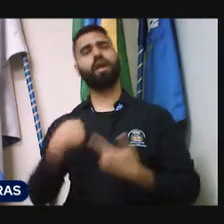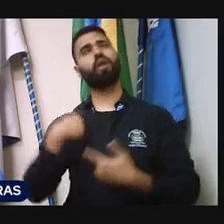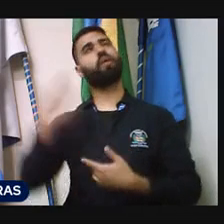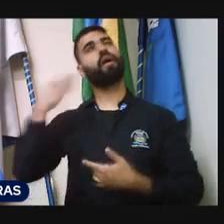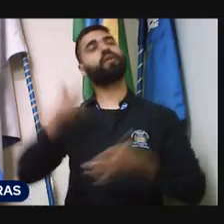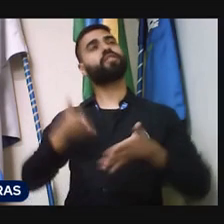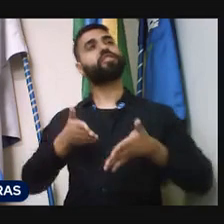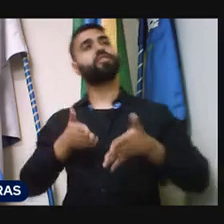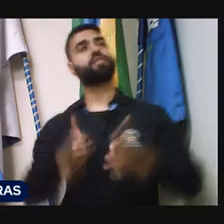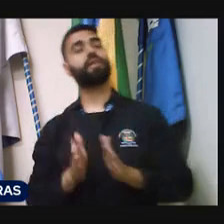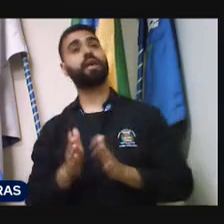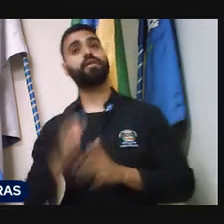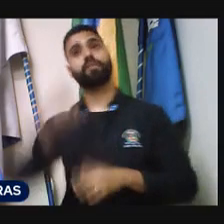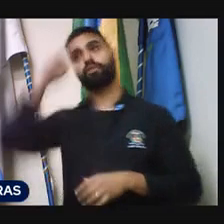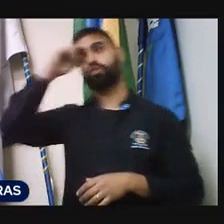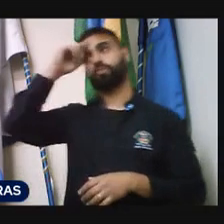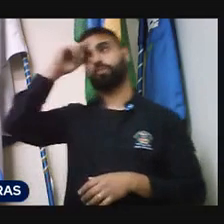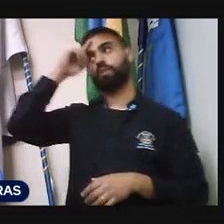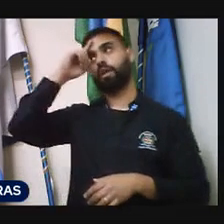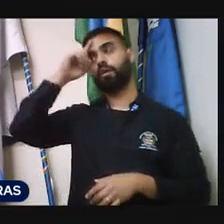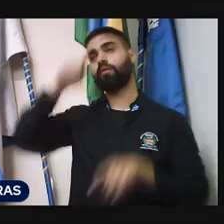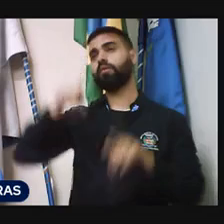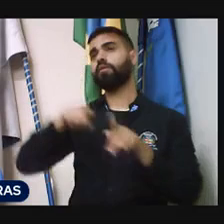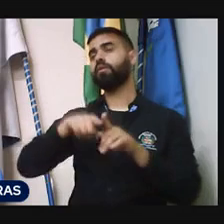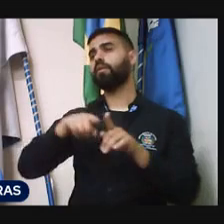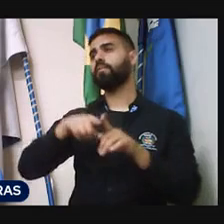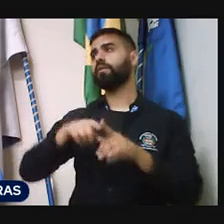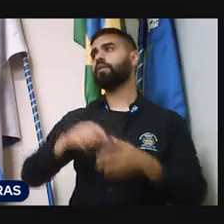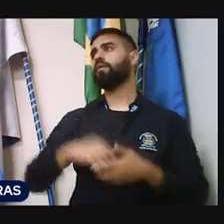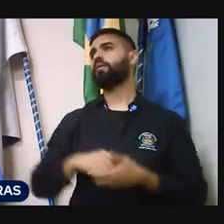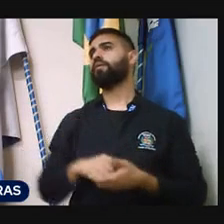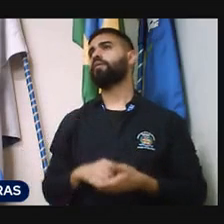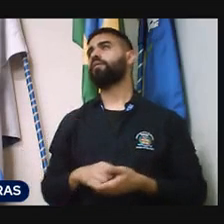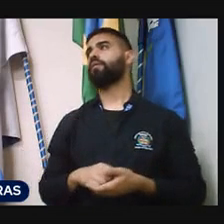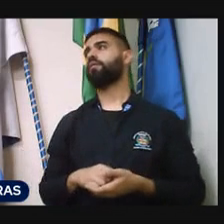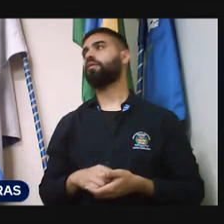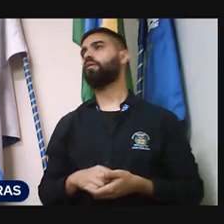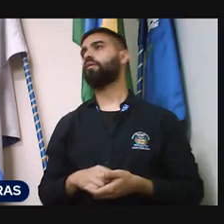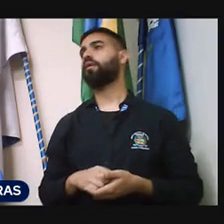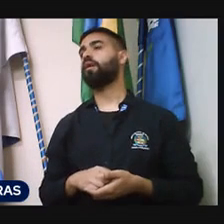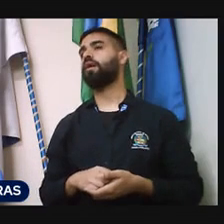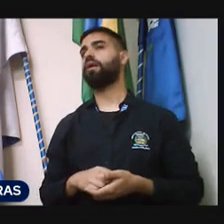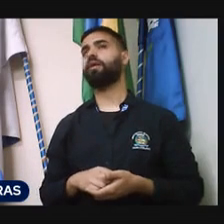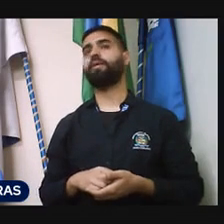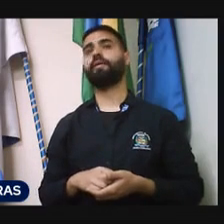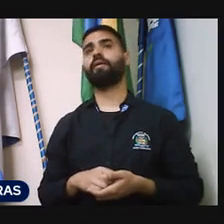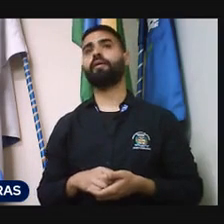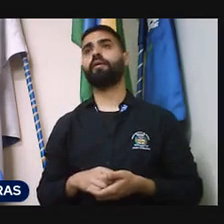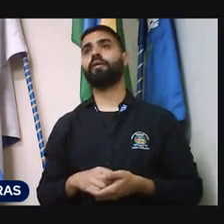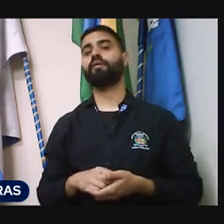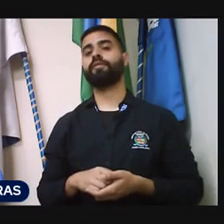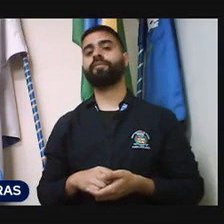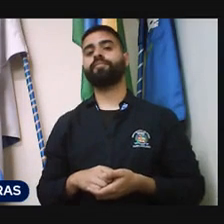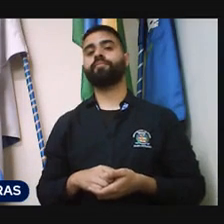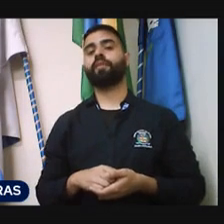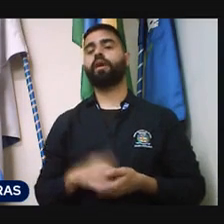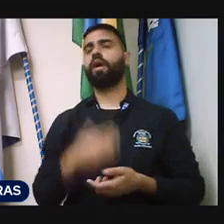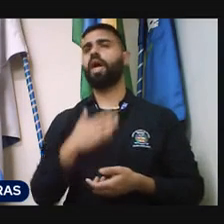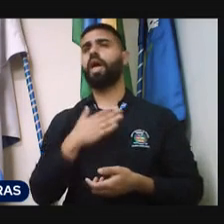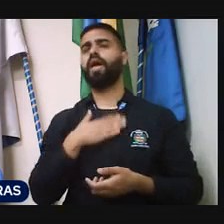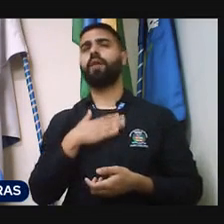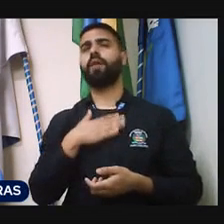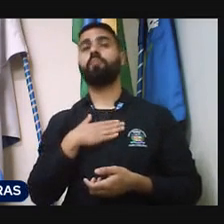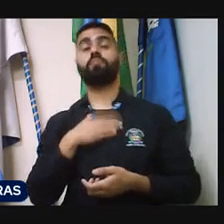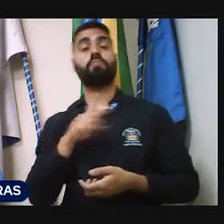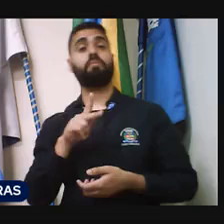minha madrinha Maria no sa é de uma vida pela aquele hospital o meu